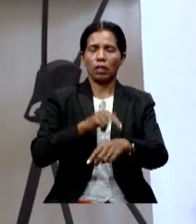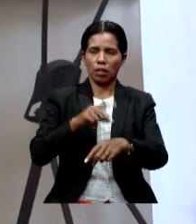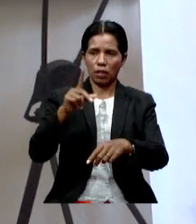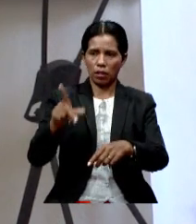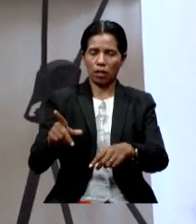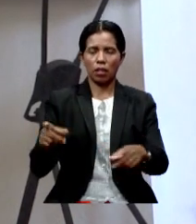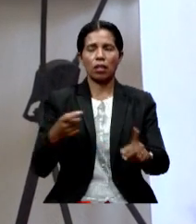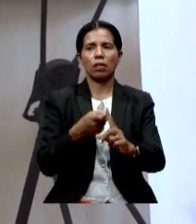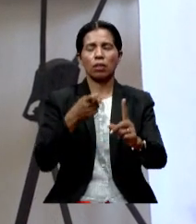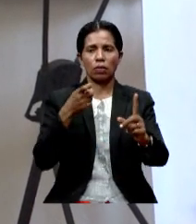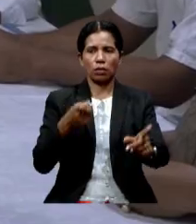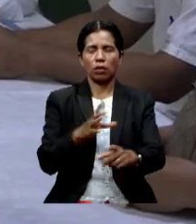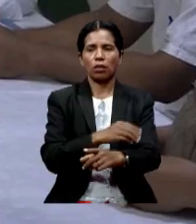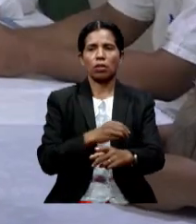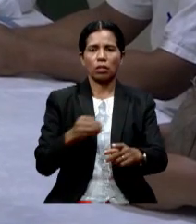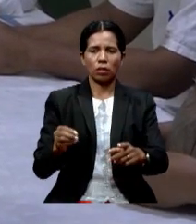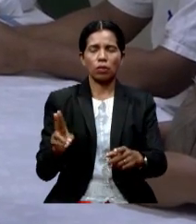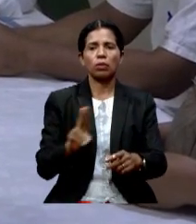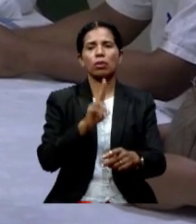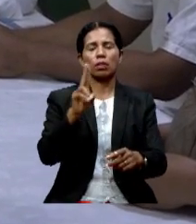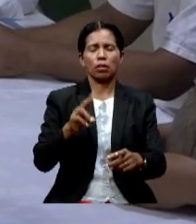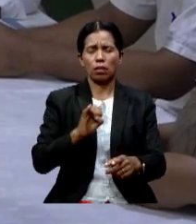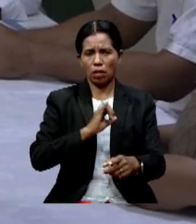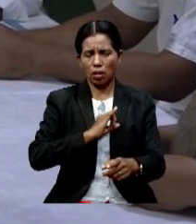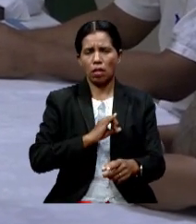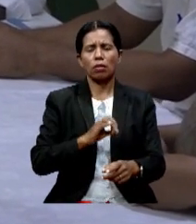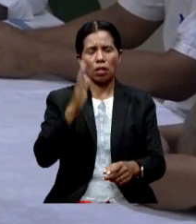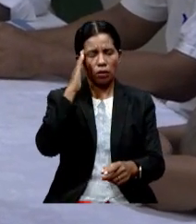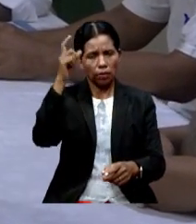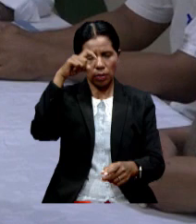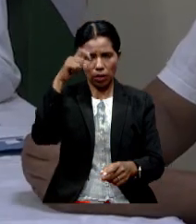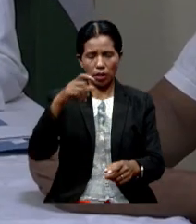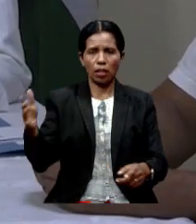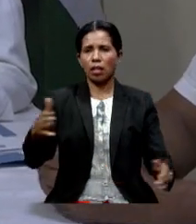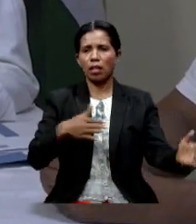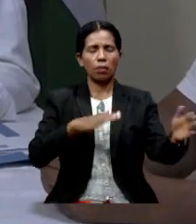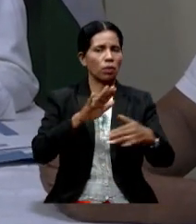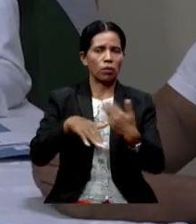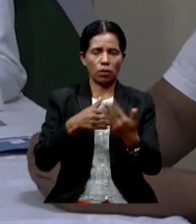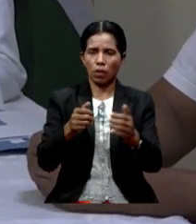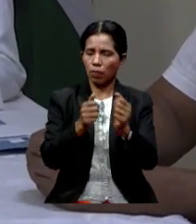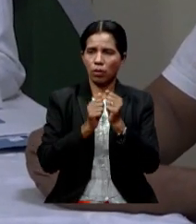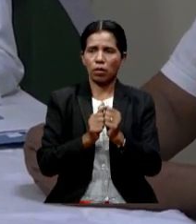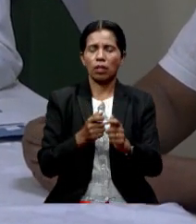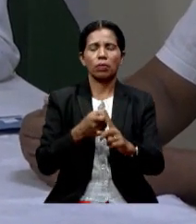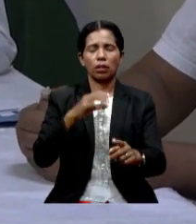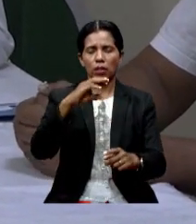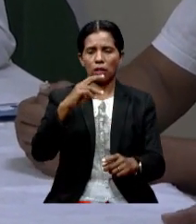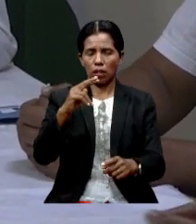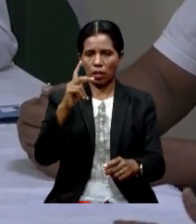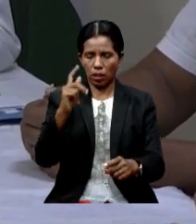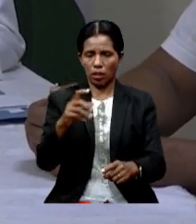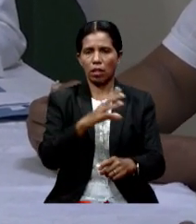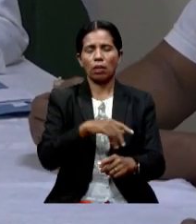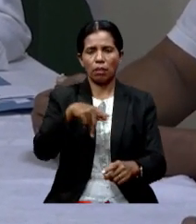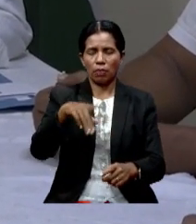ma liu si paktu unidade nasional. Hau espera intelektual sernene ne halibur hotu ba. En termos de husi senerte no ho